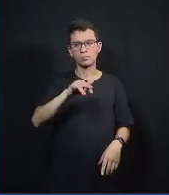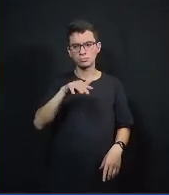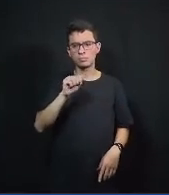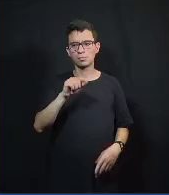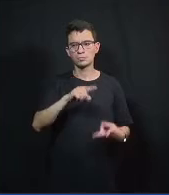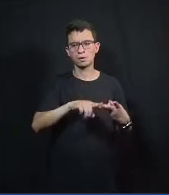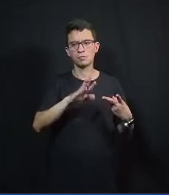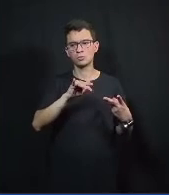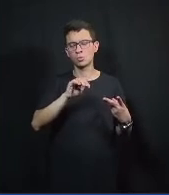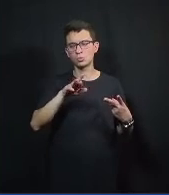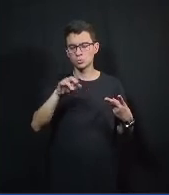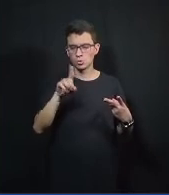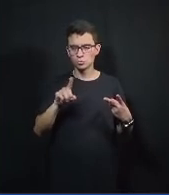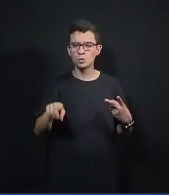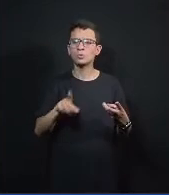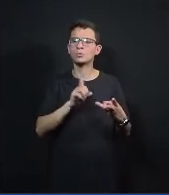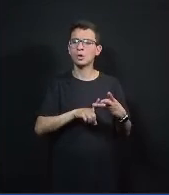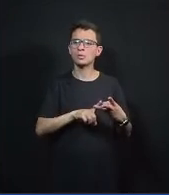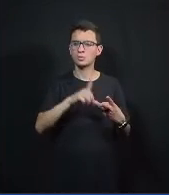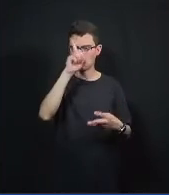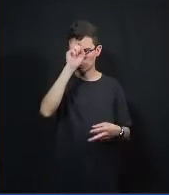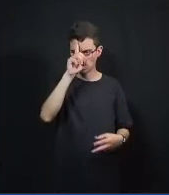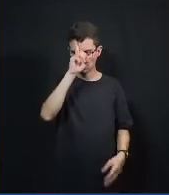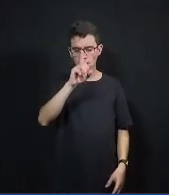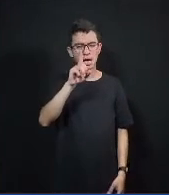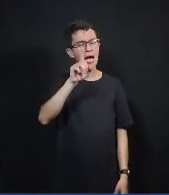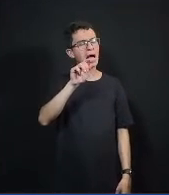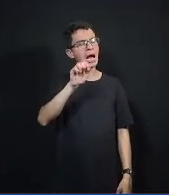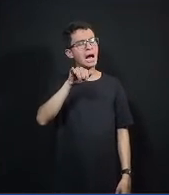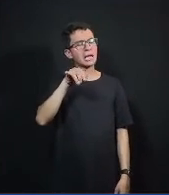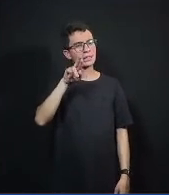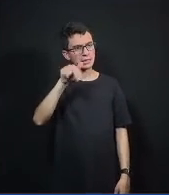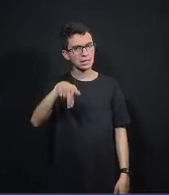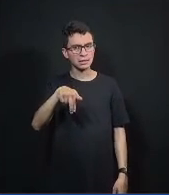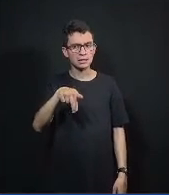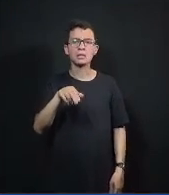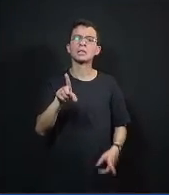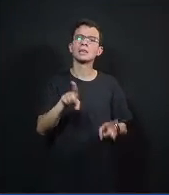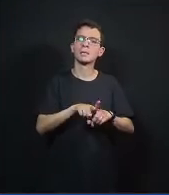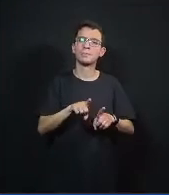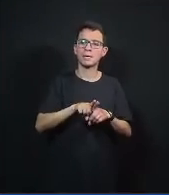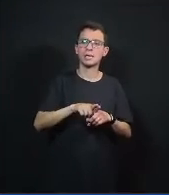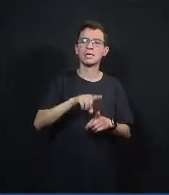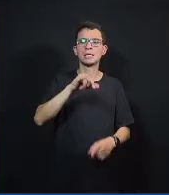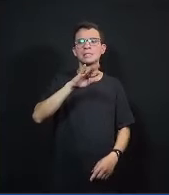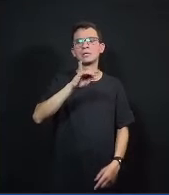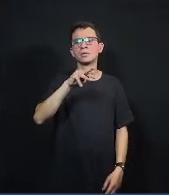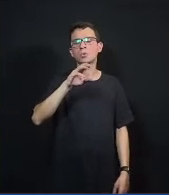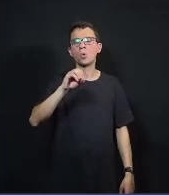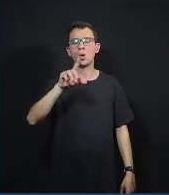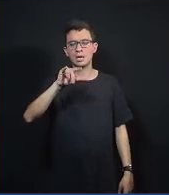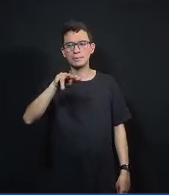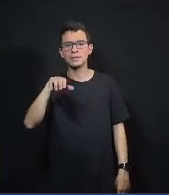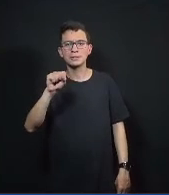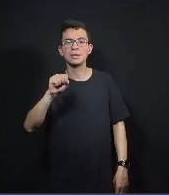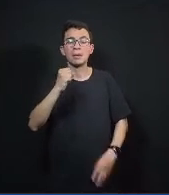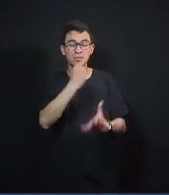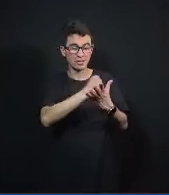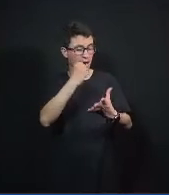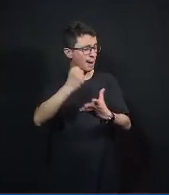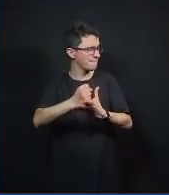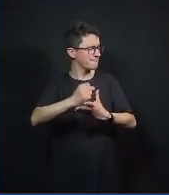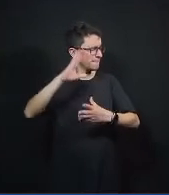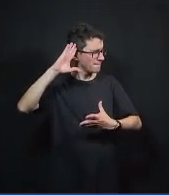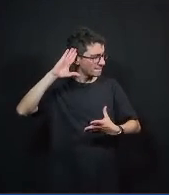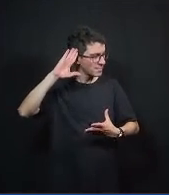pelos hospitais Albert Einstein e Sírio-Libanês, em que nós definimos uma série de protocolos que vão conferir a maior segurança possível